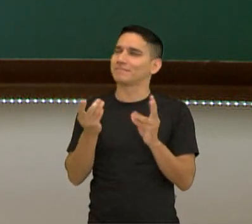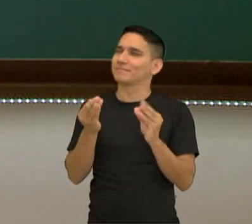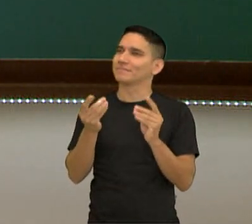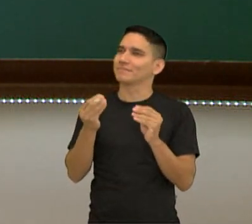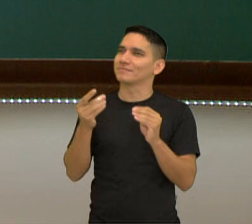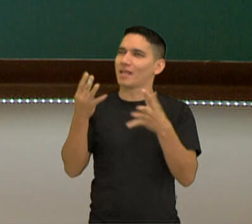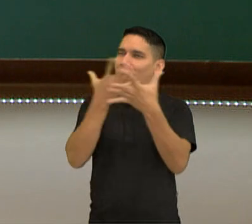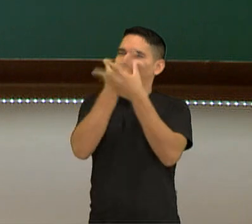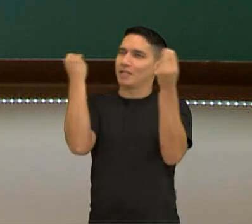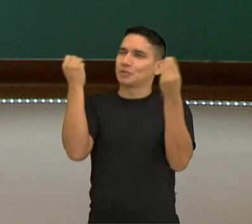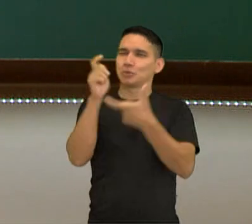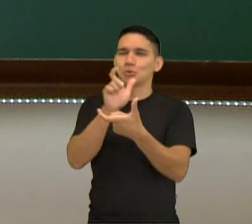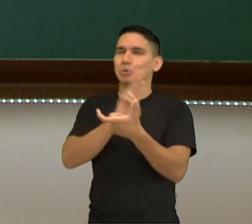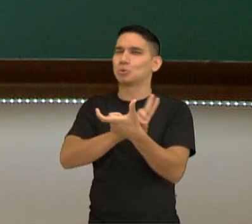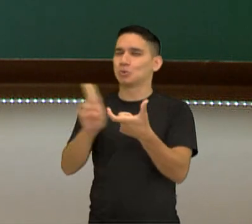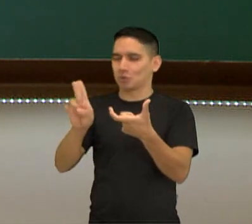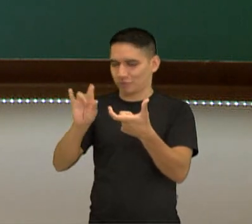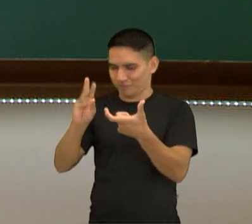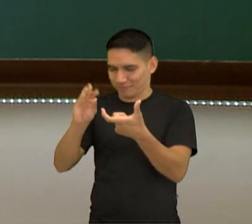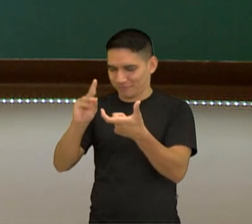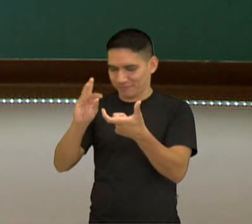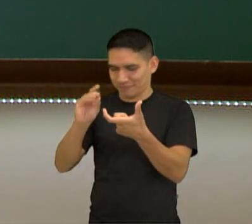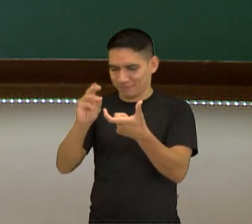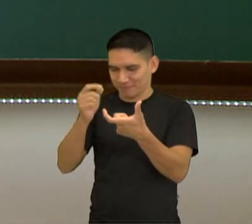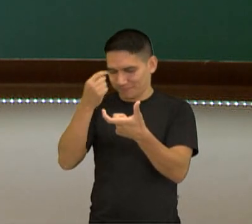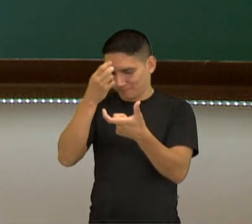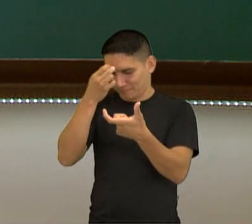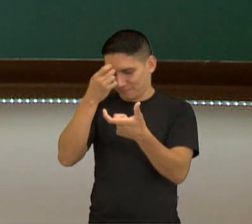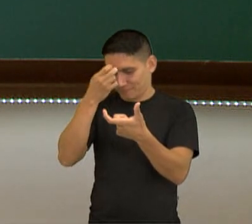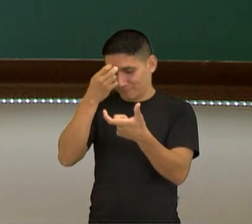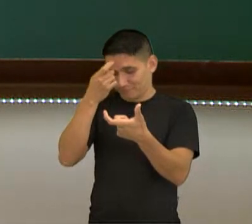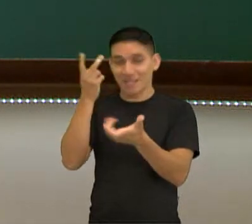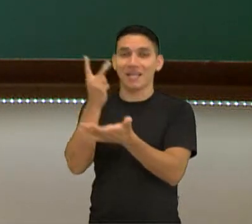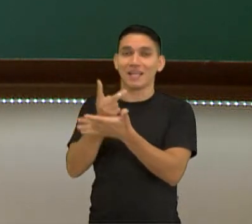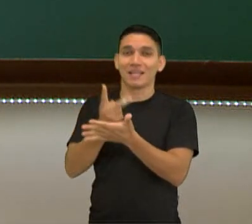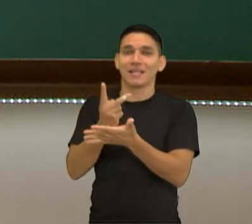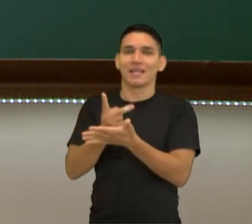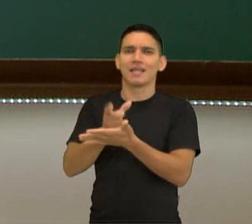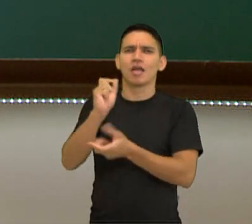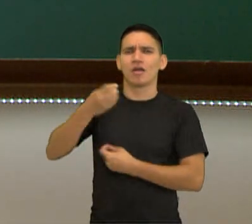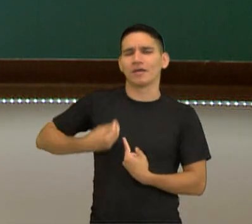me fugiu agora da cabeça, condicionado a sempre estar